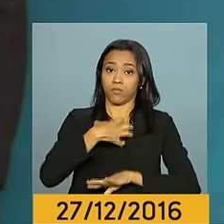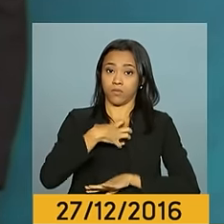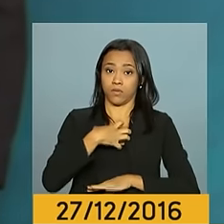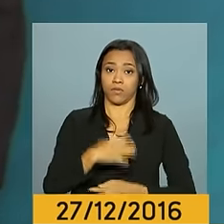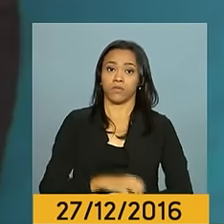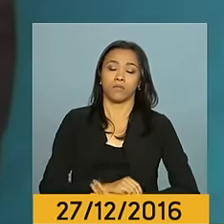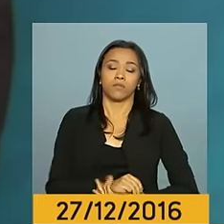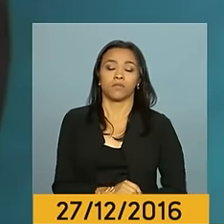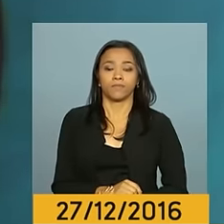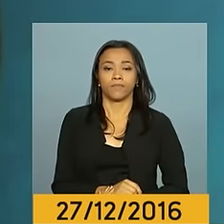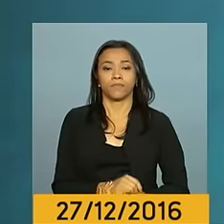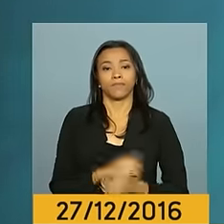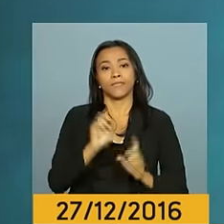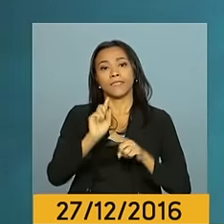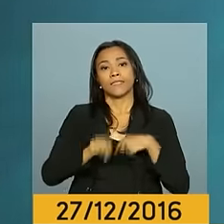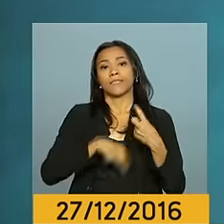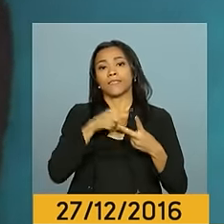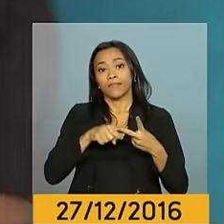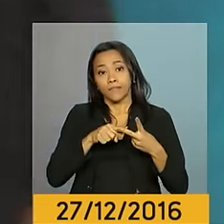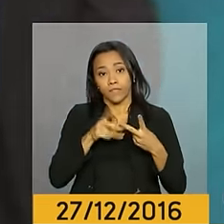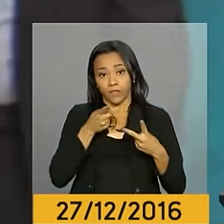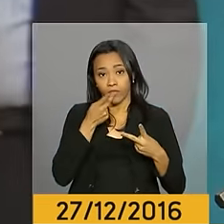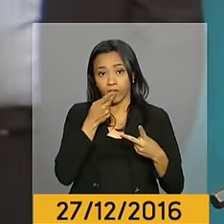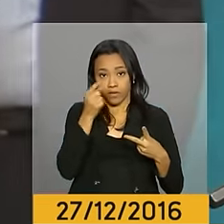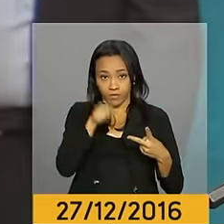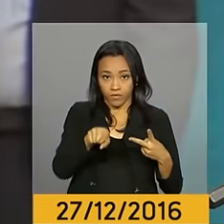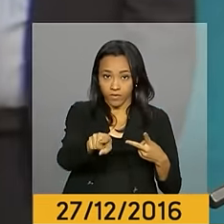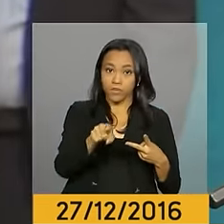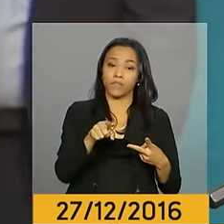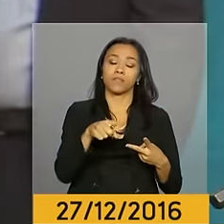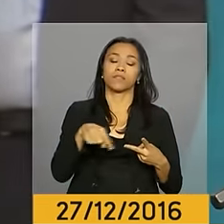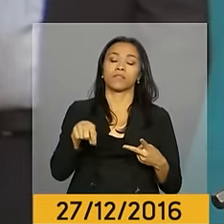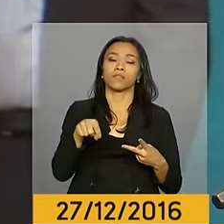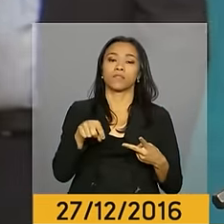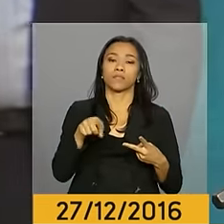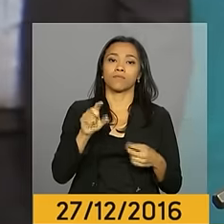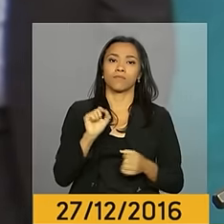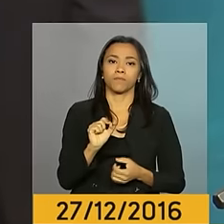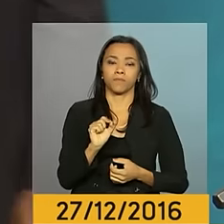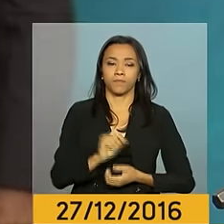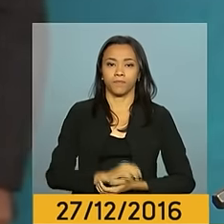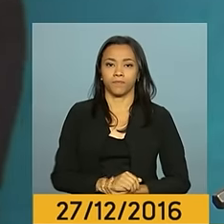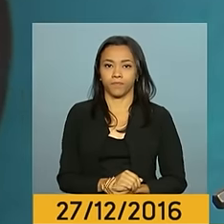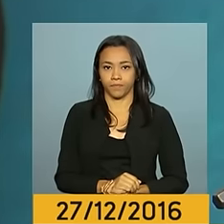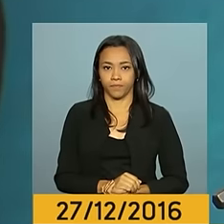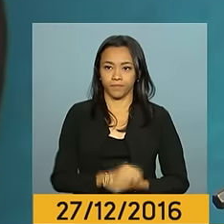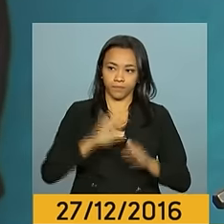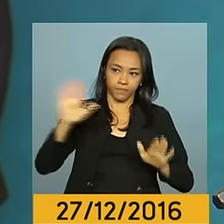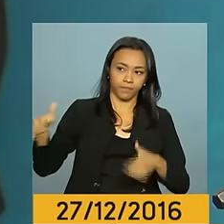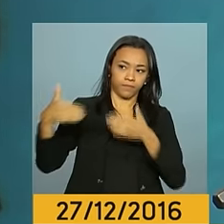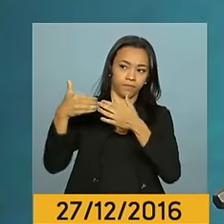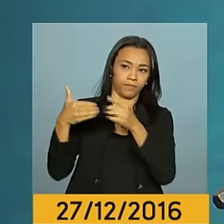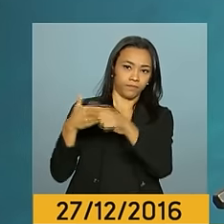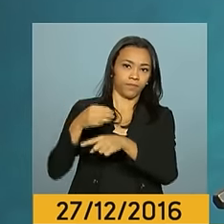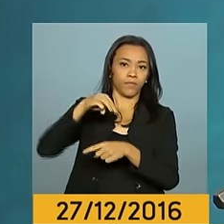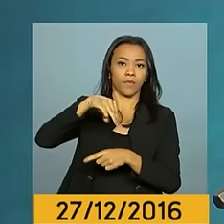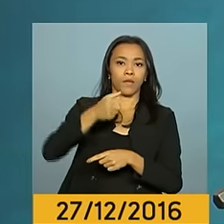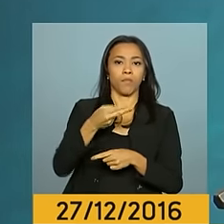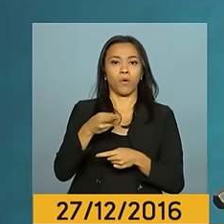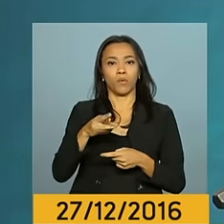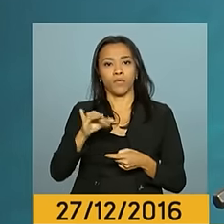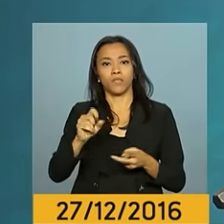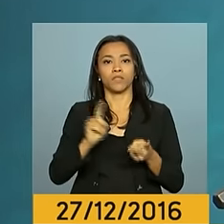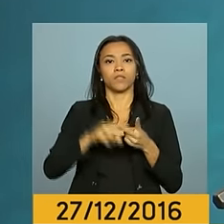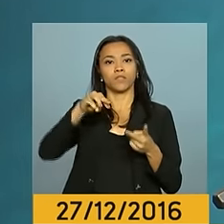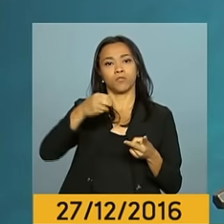Bahia em segundo lugar presado Maurício Quintela Osmar Terra marqu